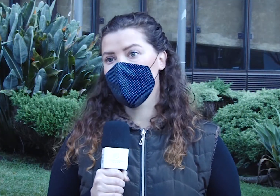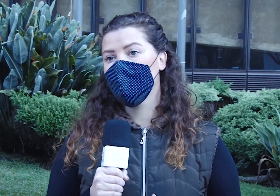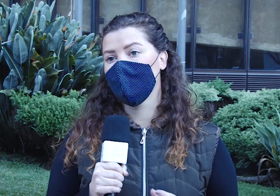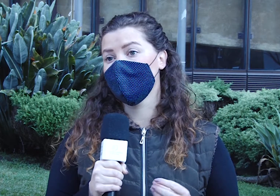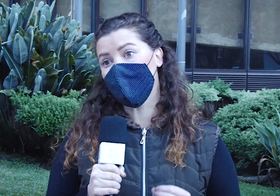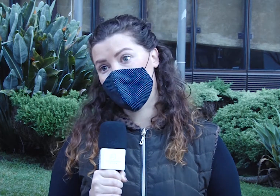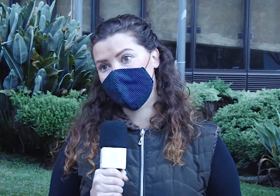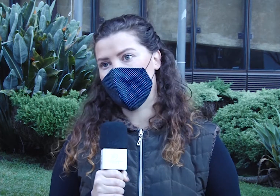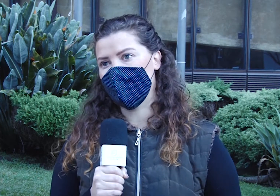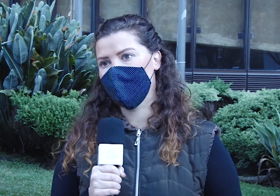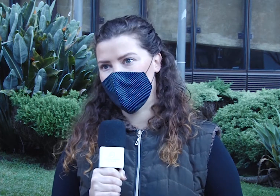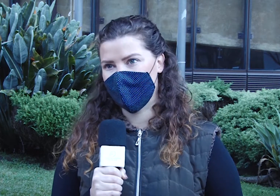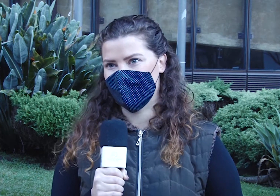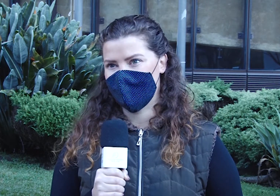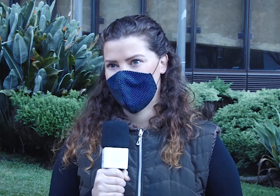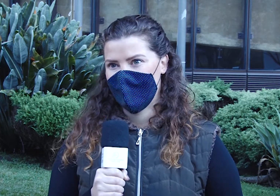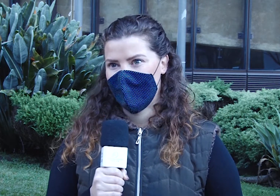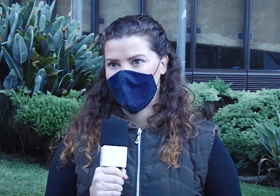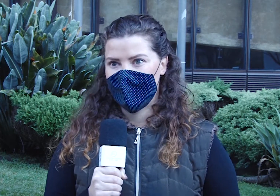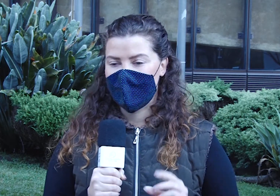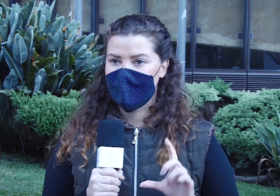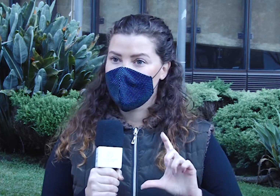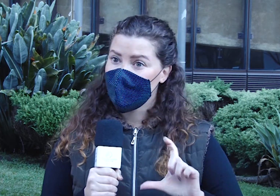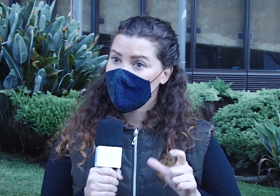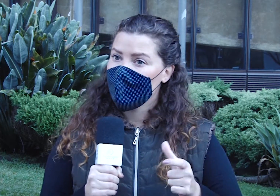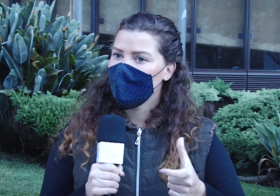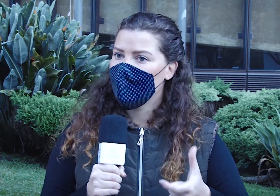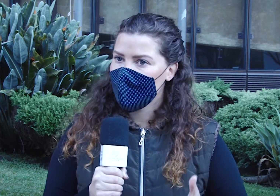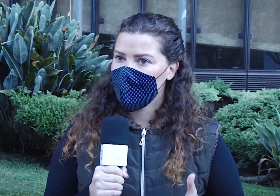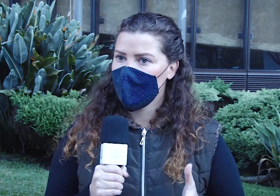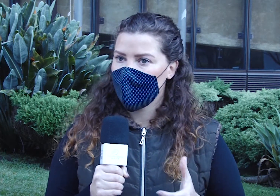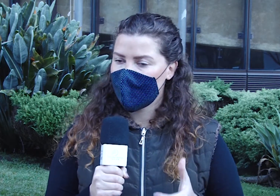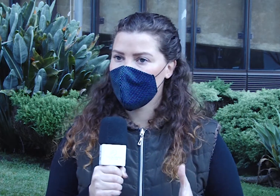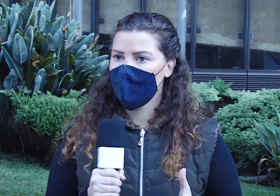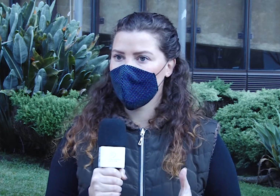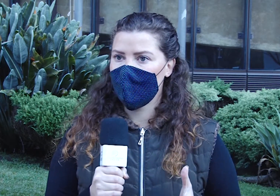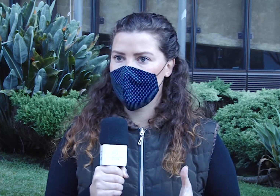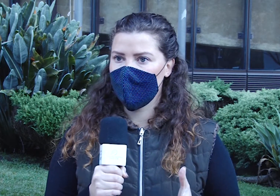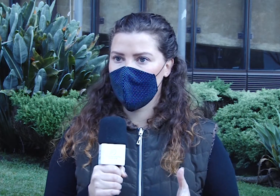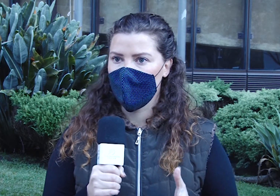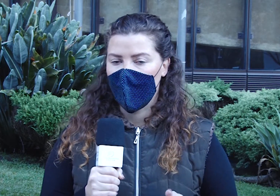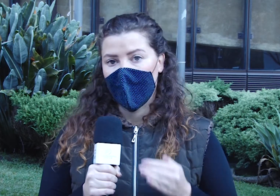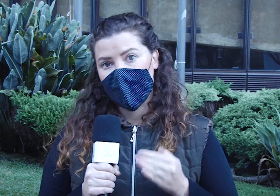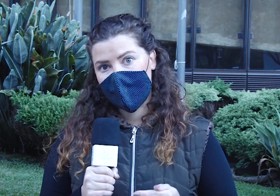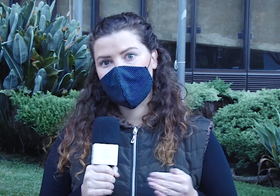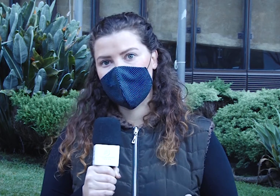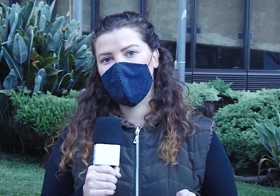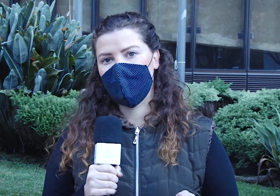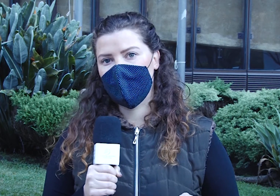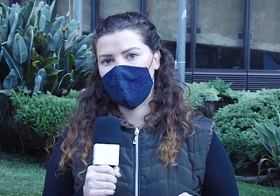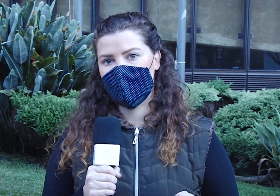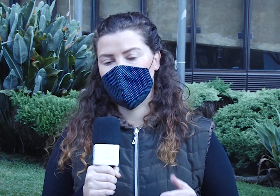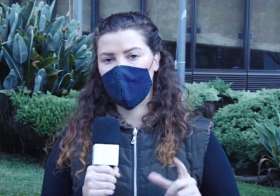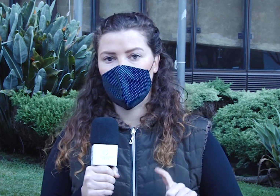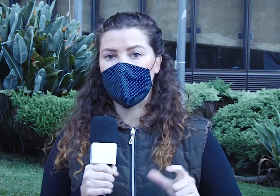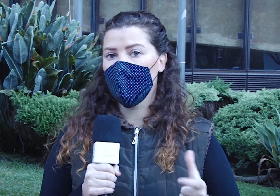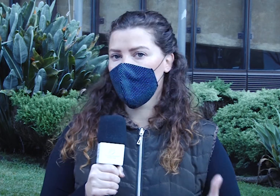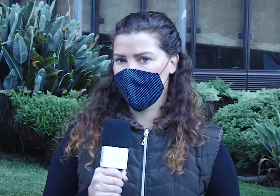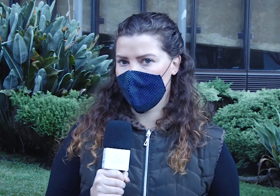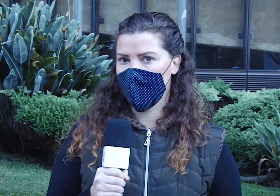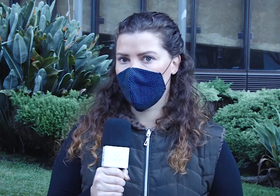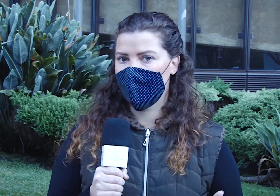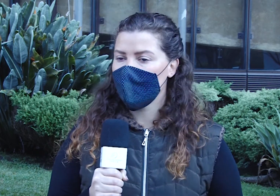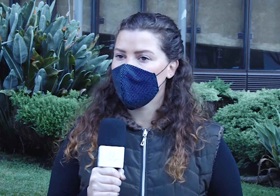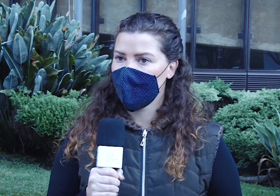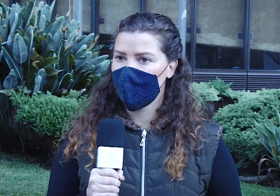reclamações com relação ao transporte público. E aí a gente tem feito esse questionamento, e se nós tivéssemos uma